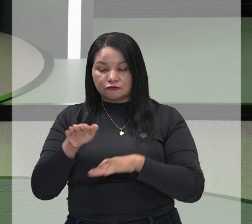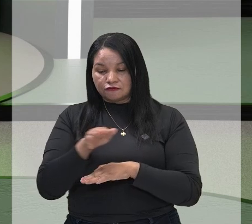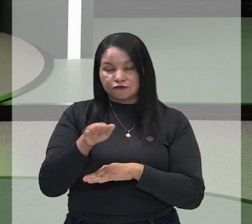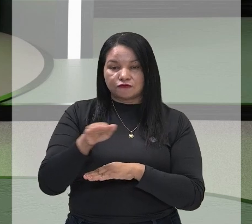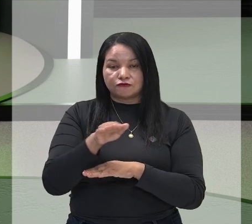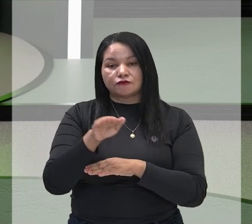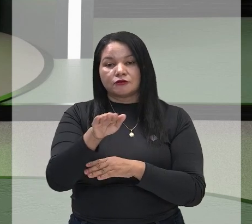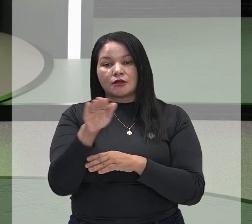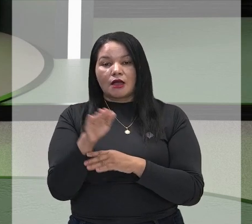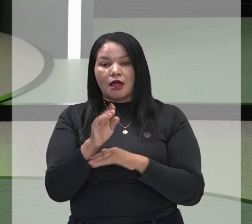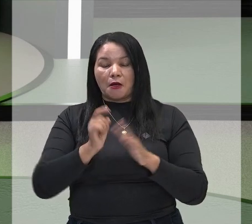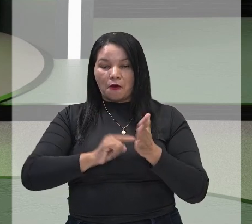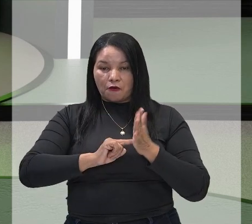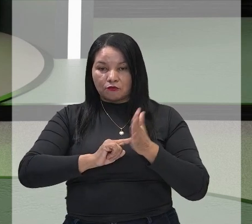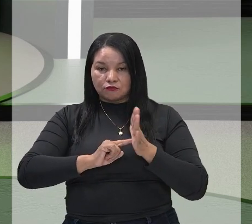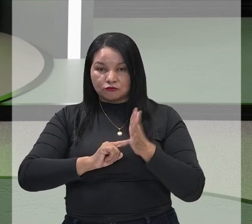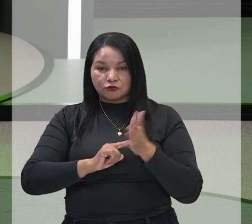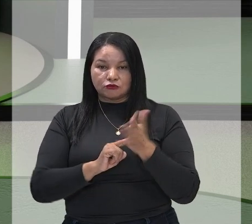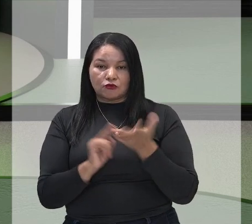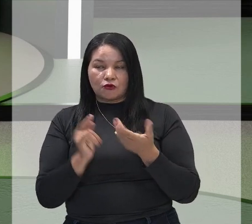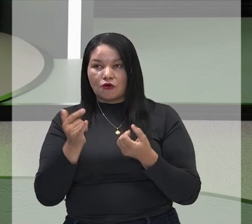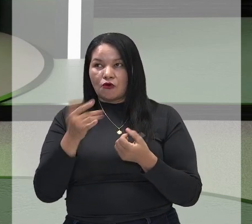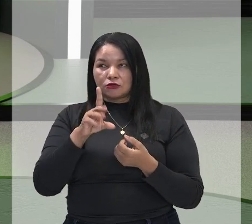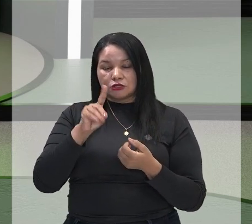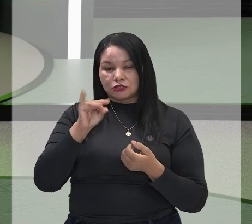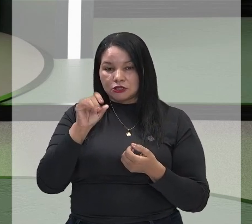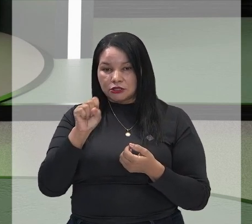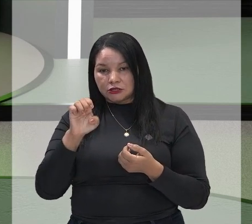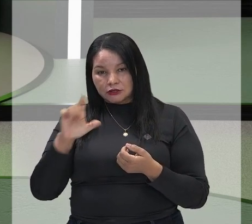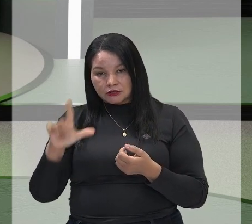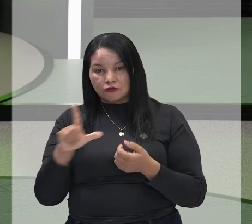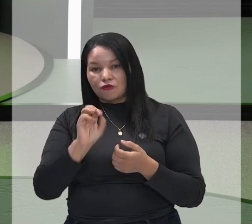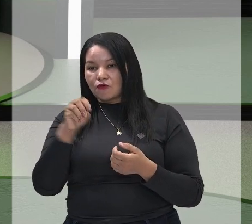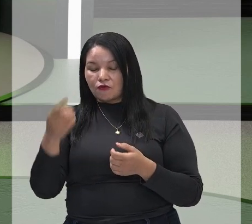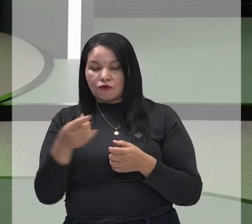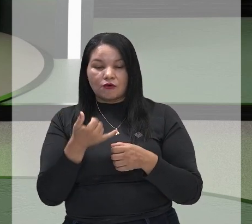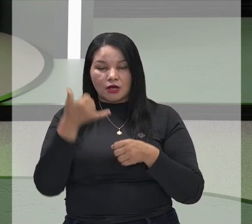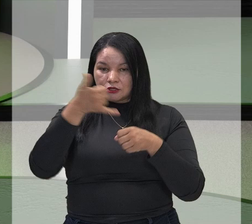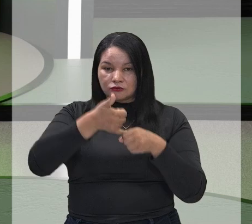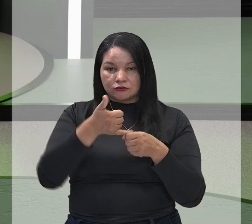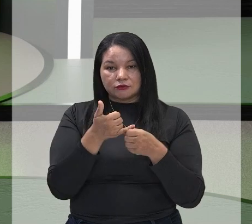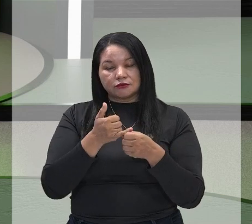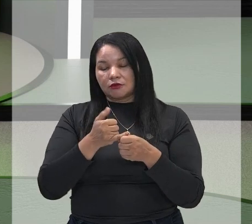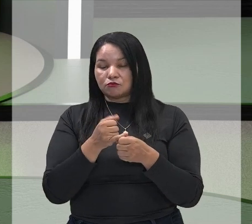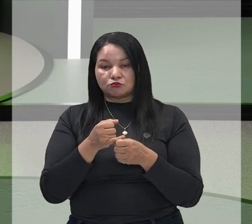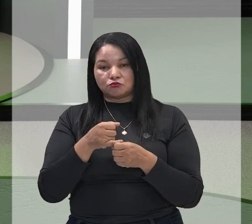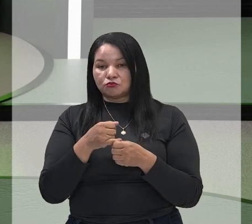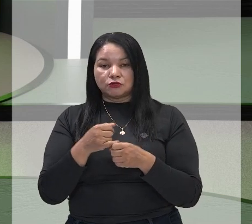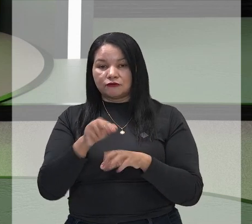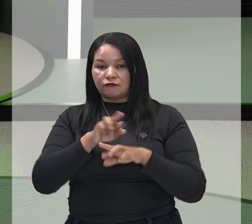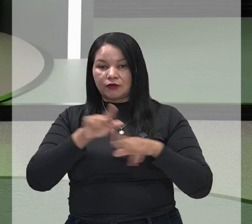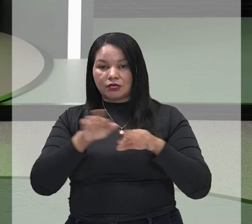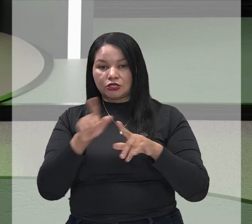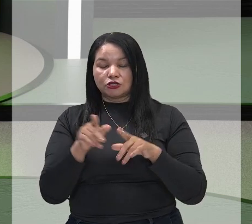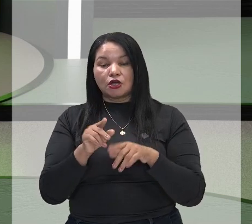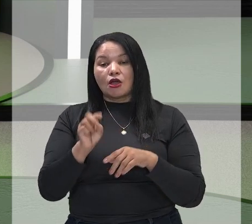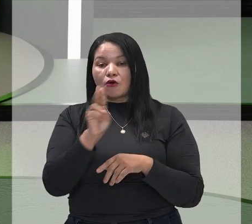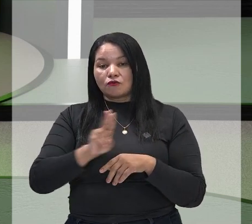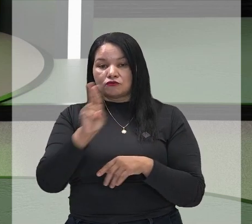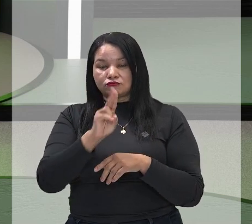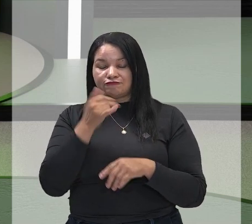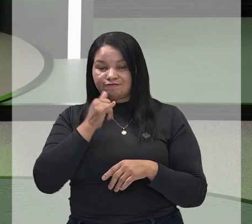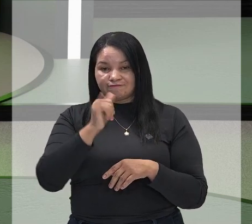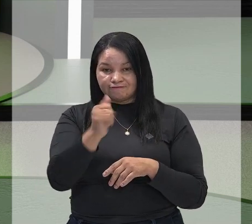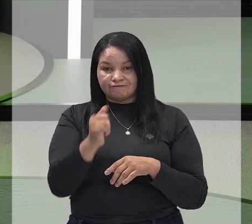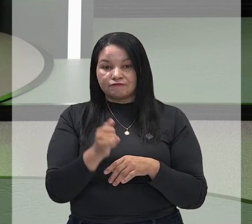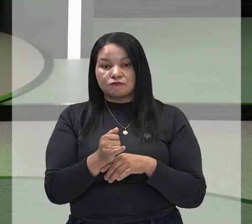de combustão, que utiliza óleo diesel, gasolina, certo? Eles vão utilizar energia elétrica por meio da utilização